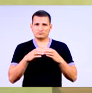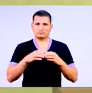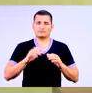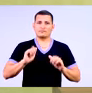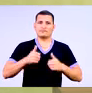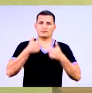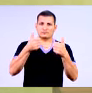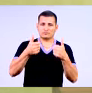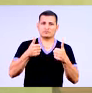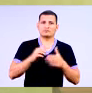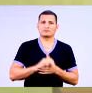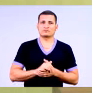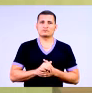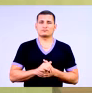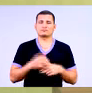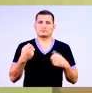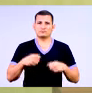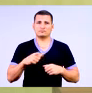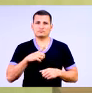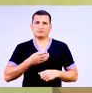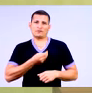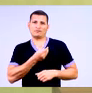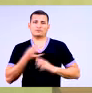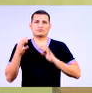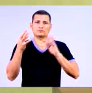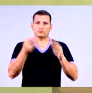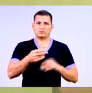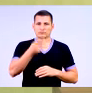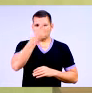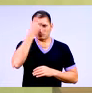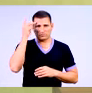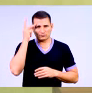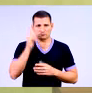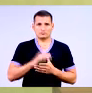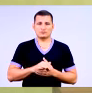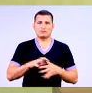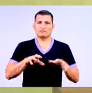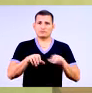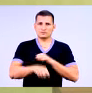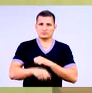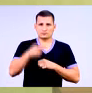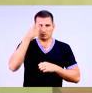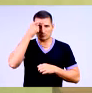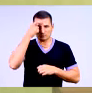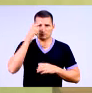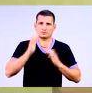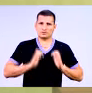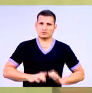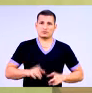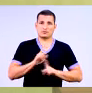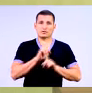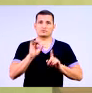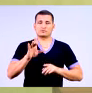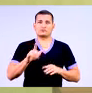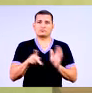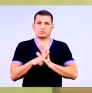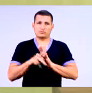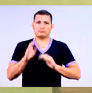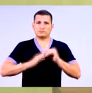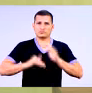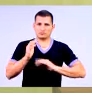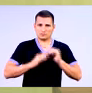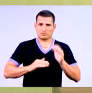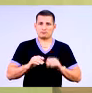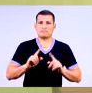que deve reger a vida de todo ser humano. A formação de uma consciência ética não envolve somente o profissional e a